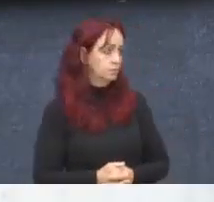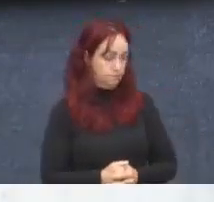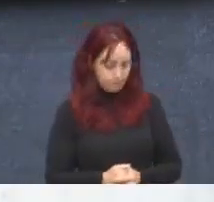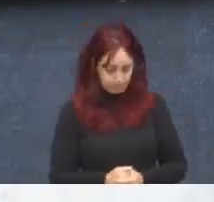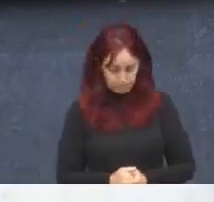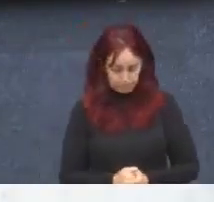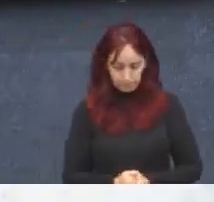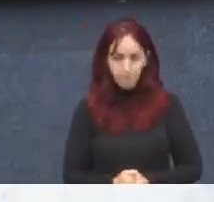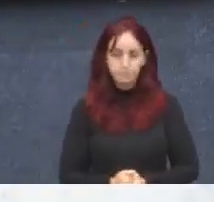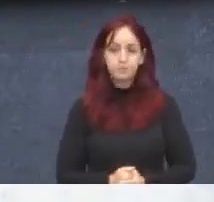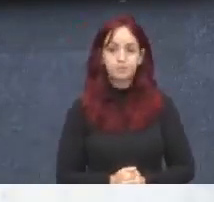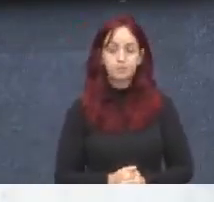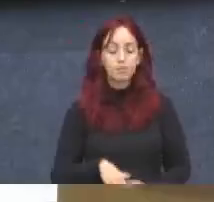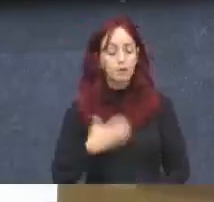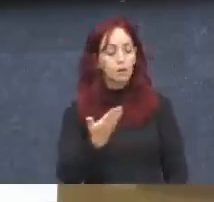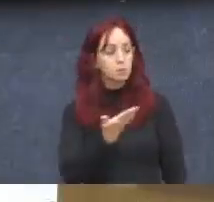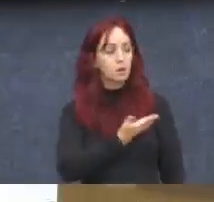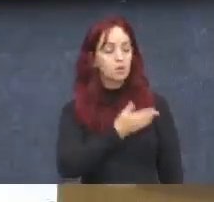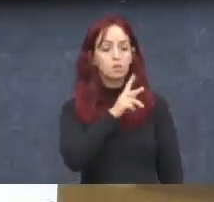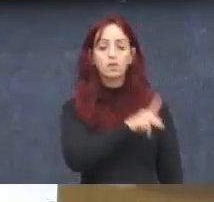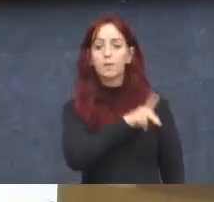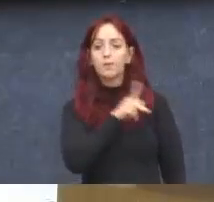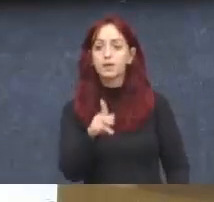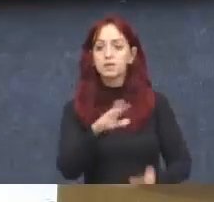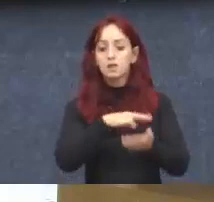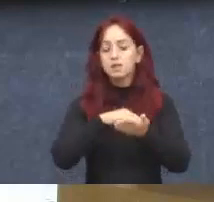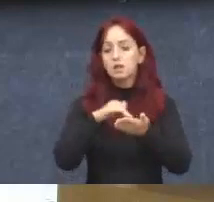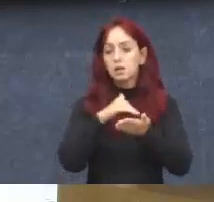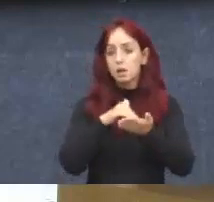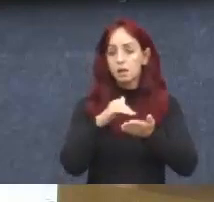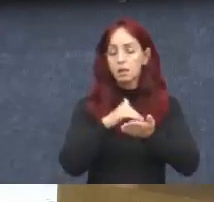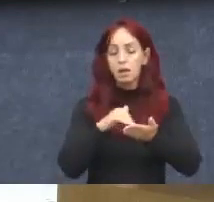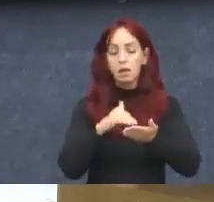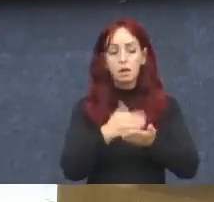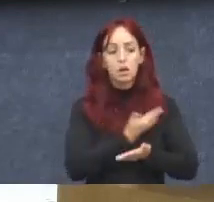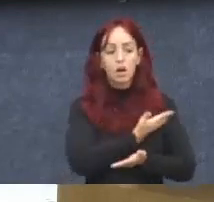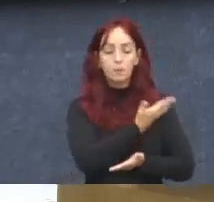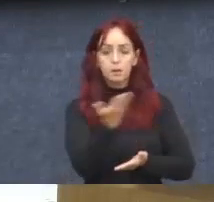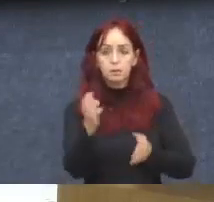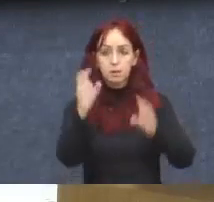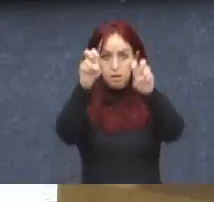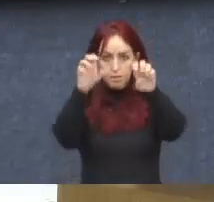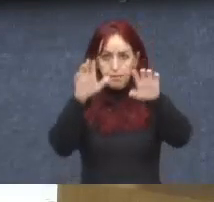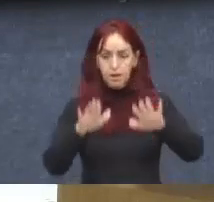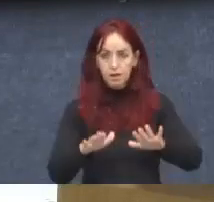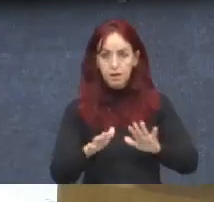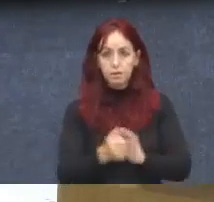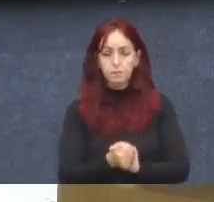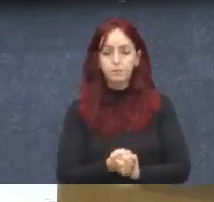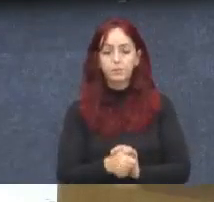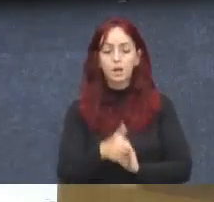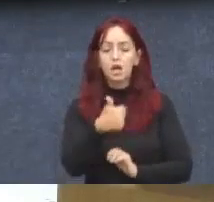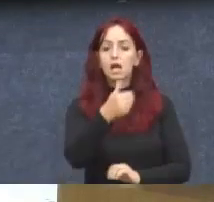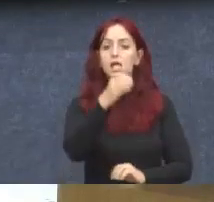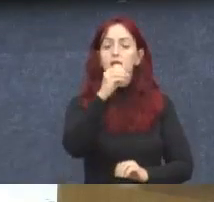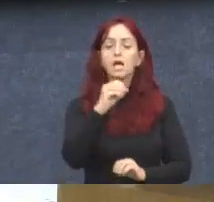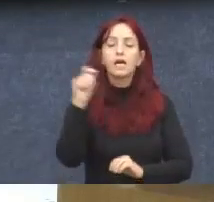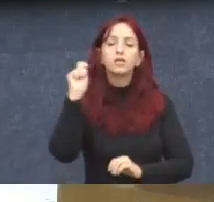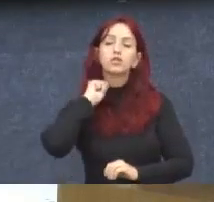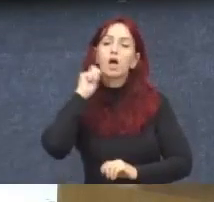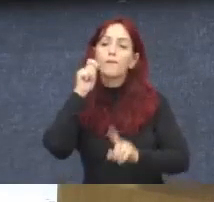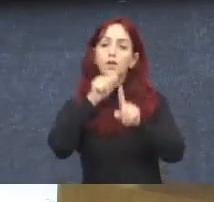Meu caro presidente, secretário, colegas que aqui estão no plenário, nesse 10